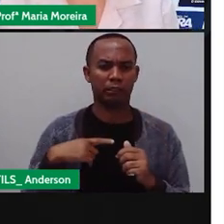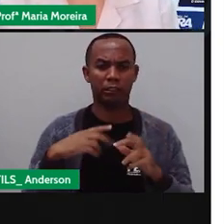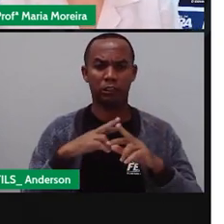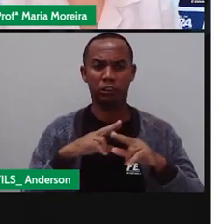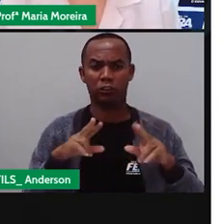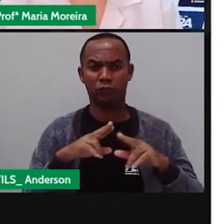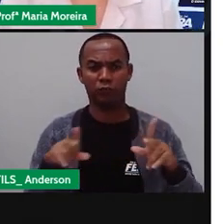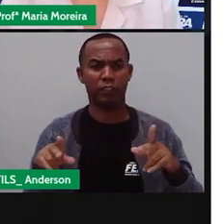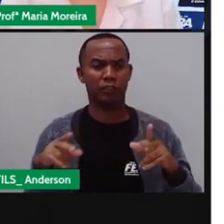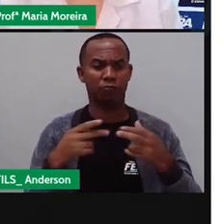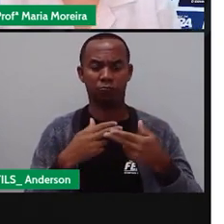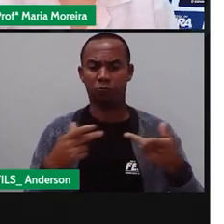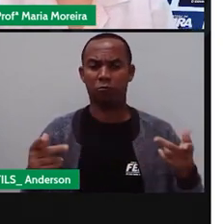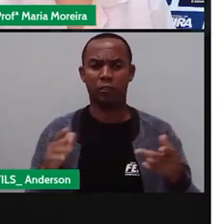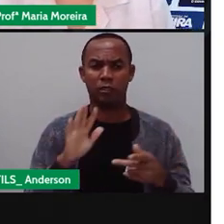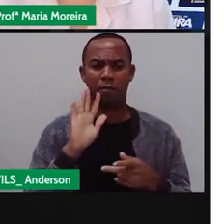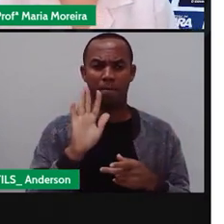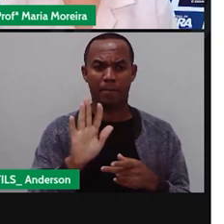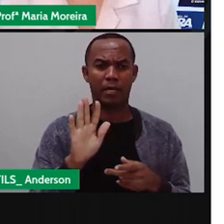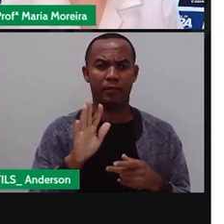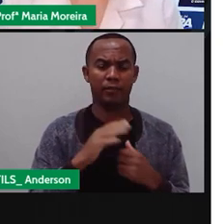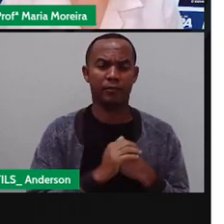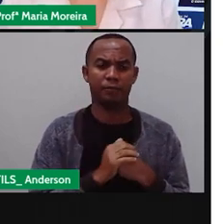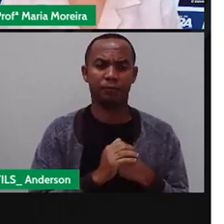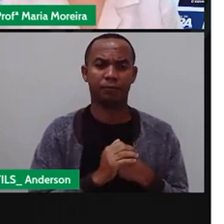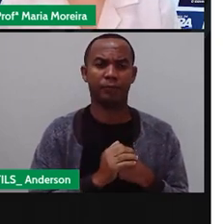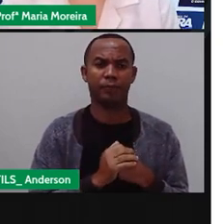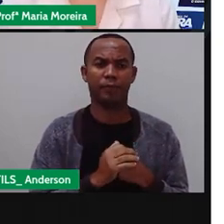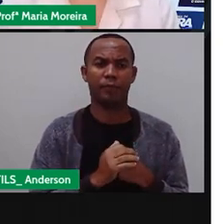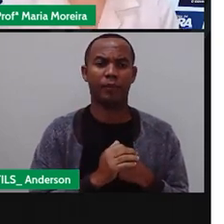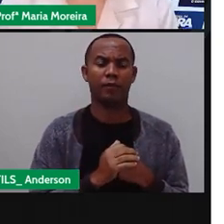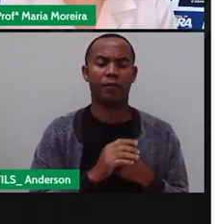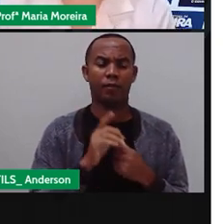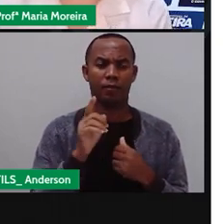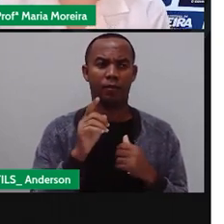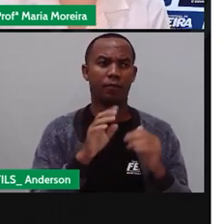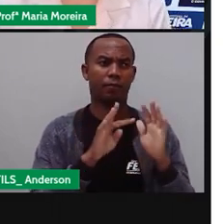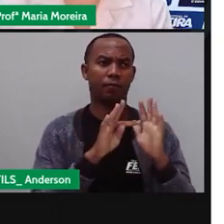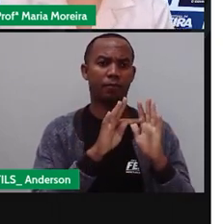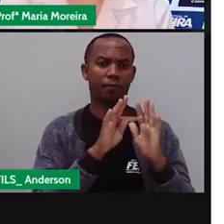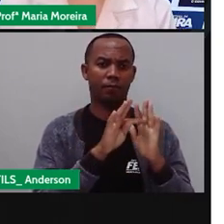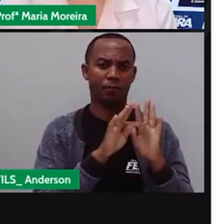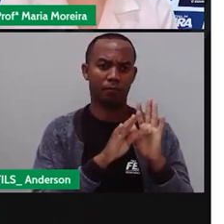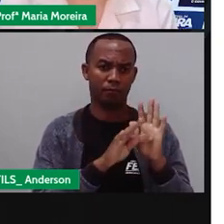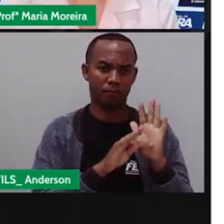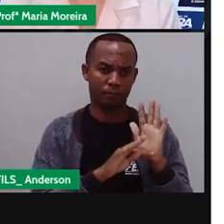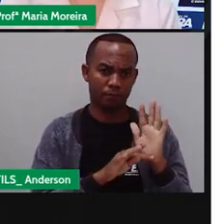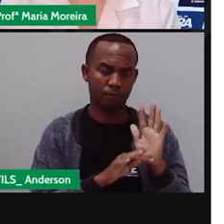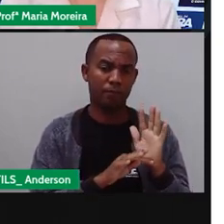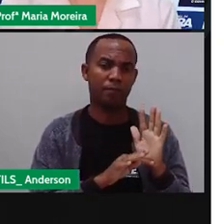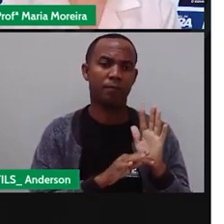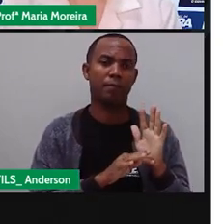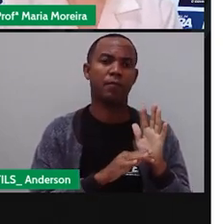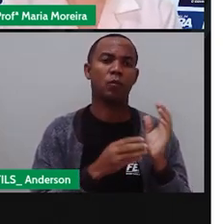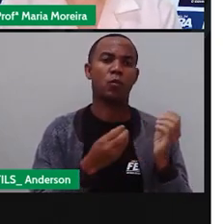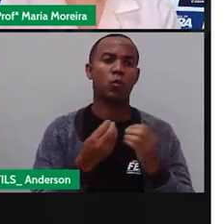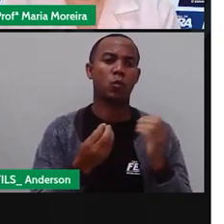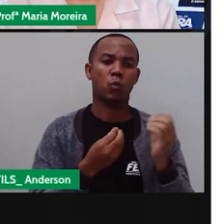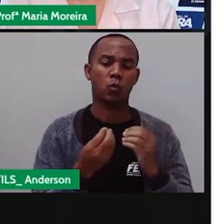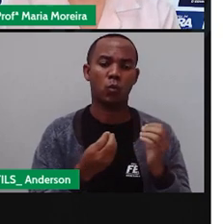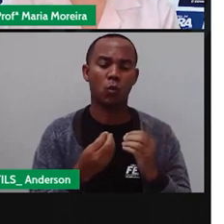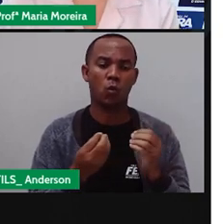várias características aí. Mas, né? O poema, né? A poesia que o poema tem